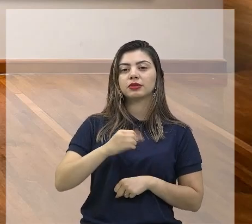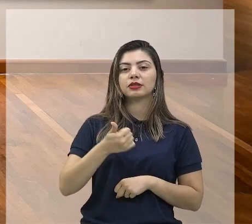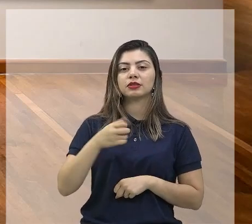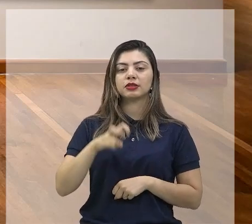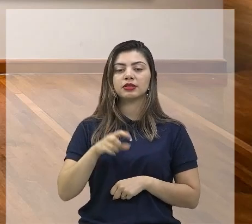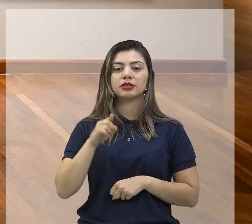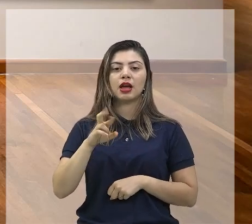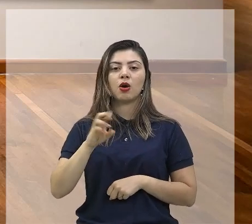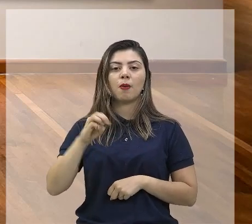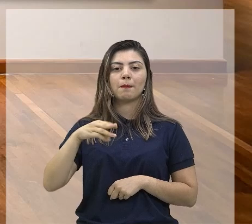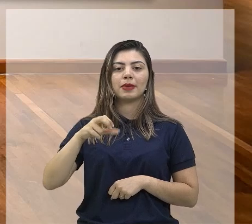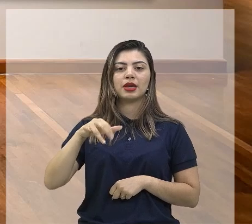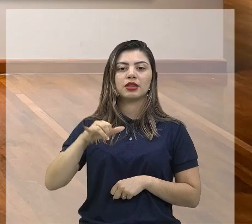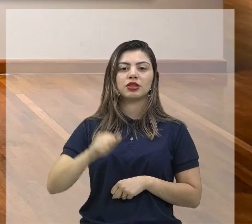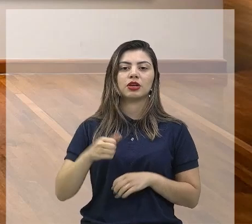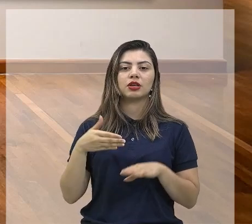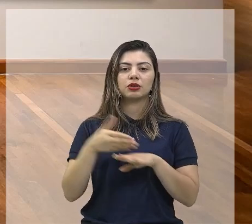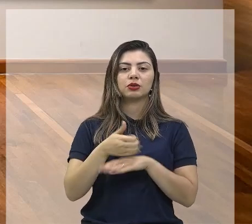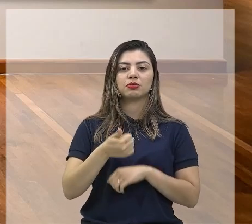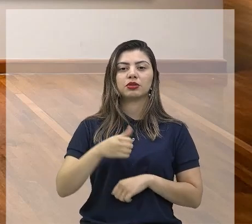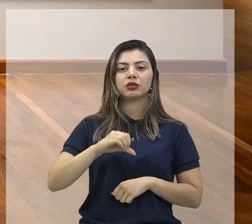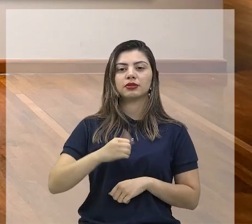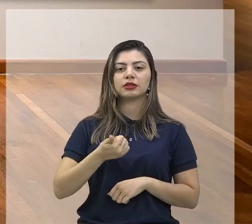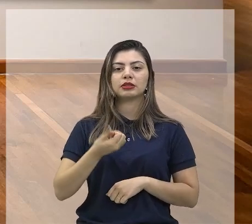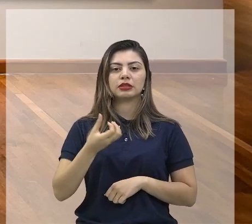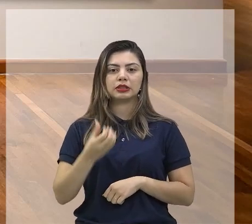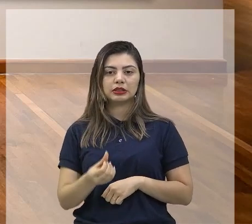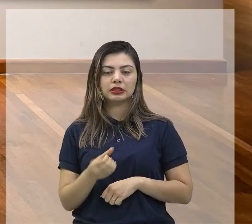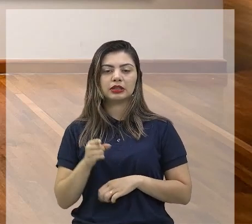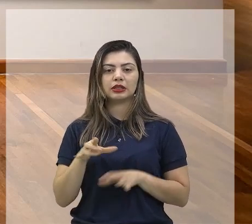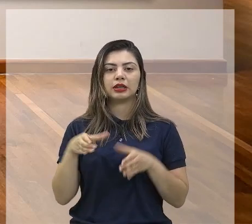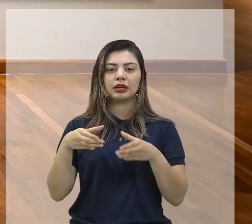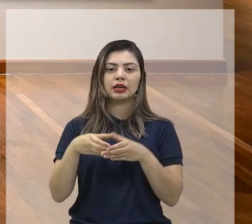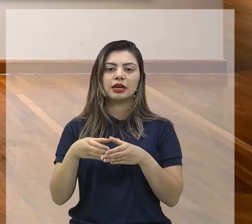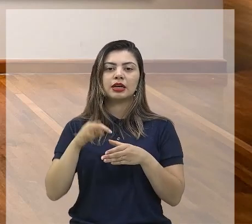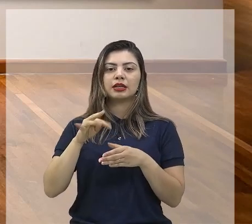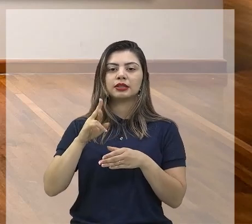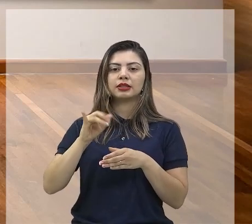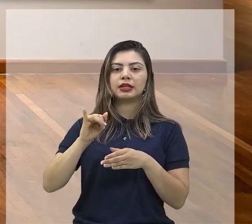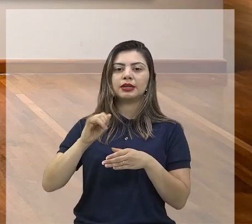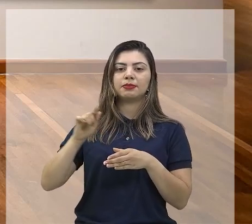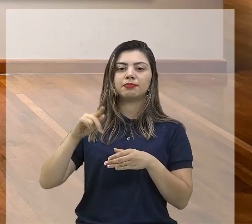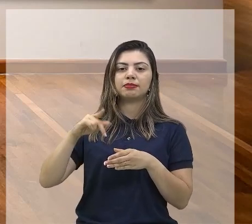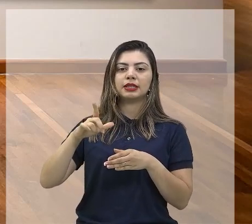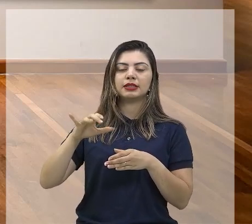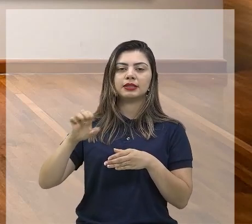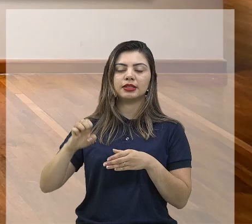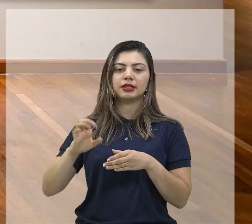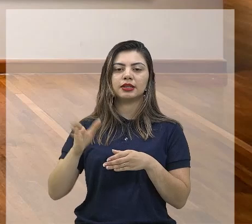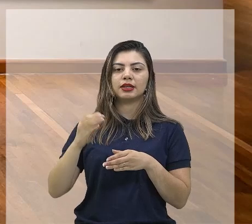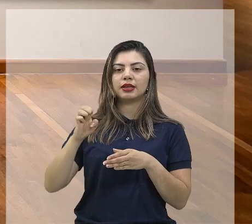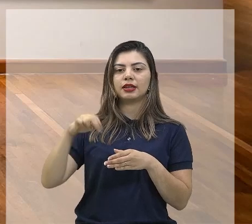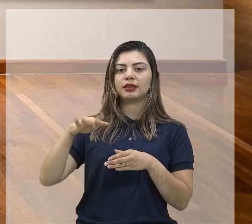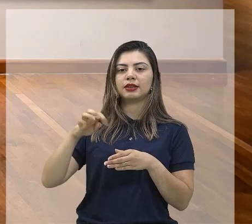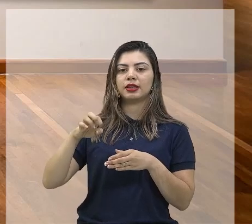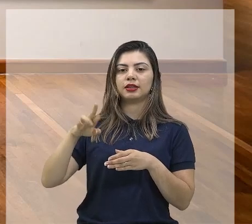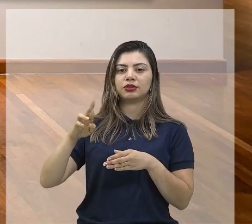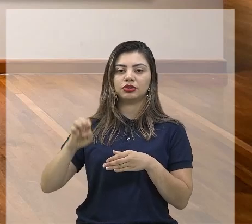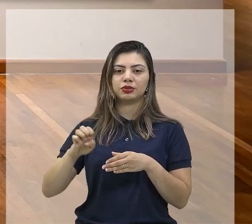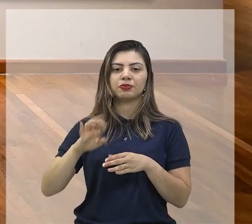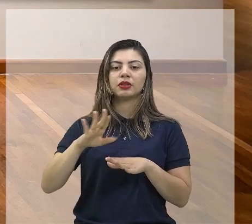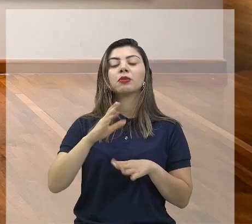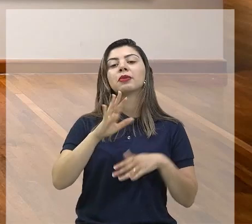então, nesse período, a Revolução Russa de 1917, porque a Rússia, ela sai da guerra após